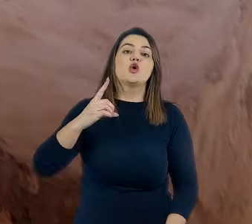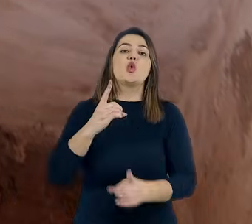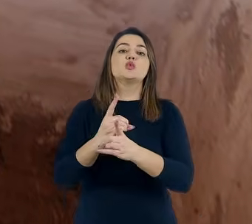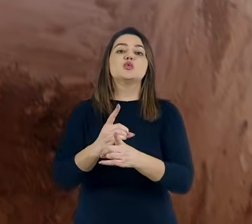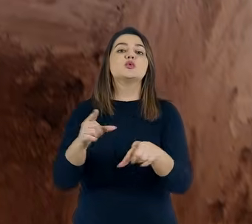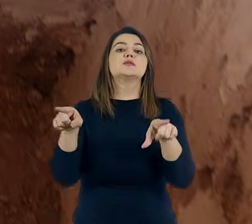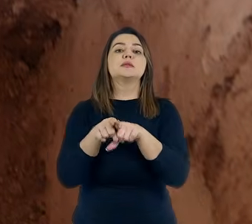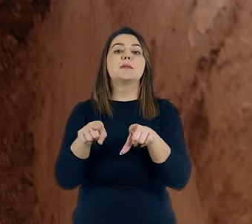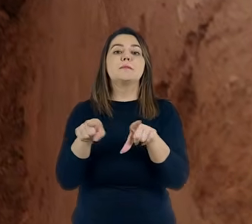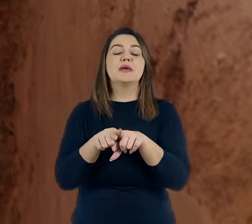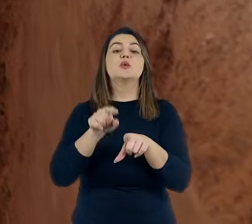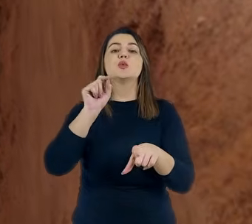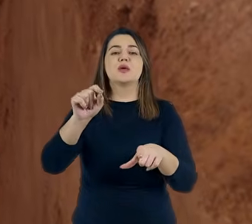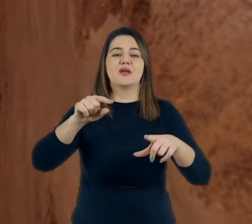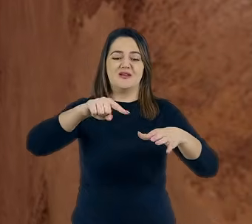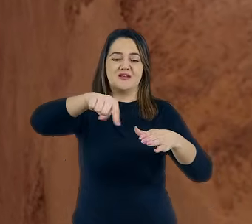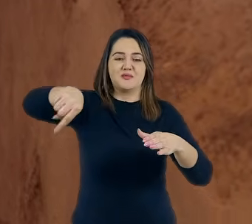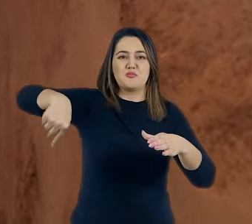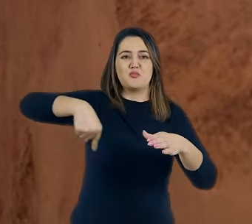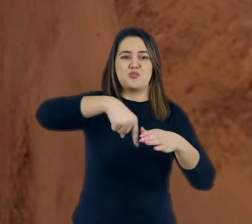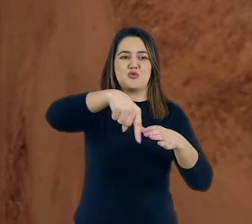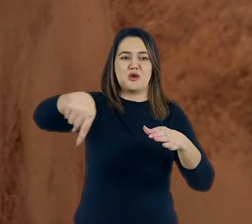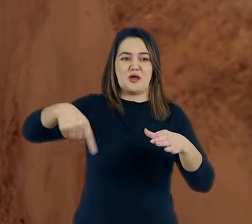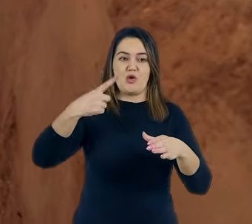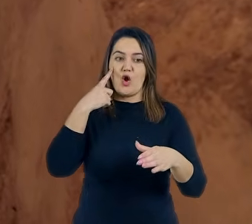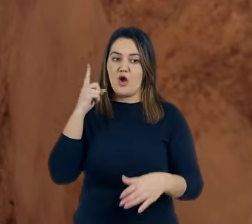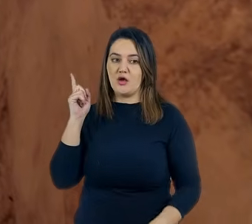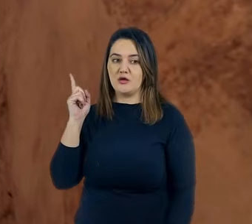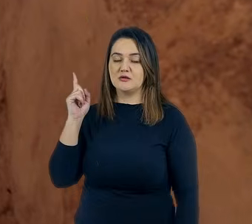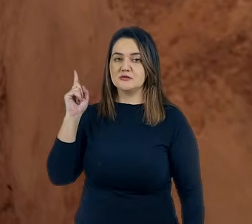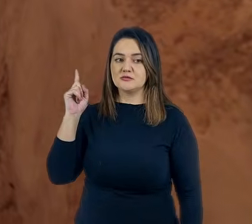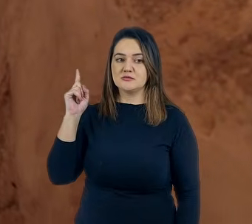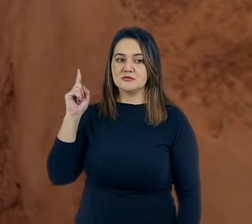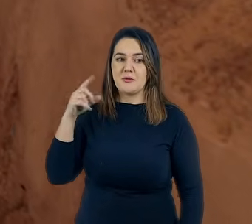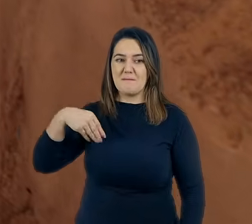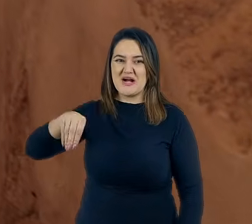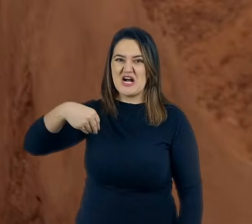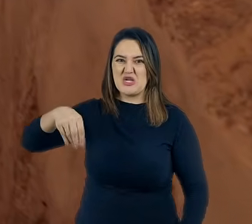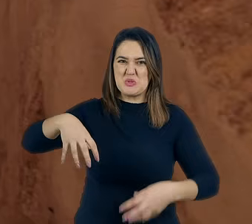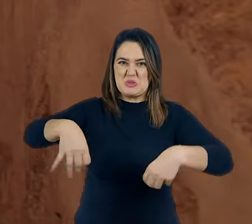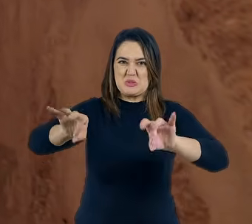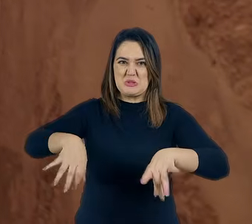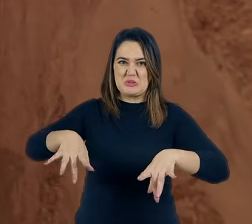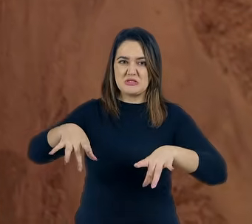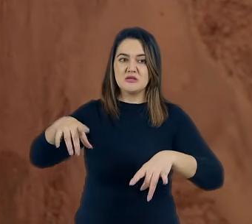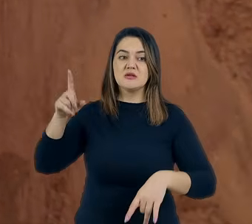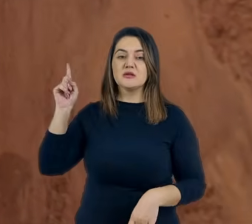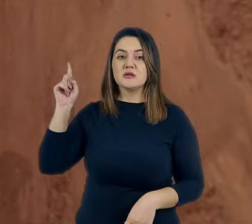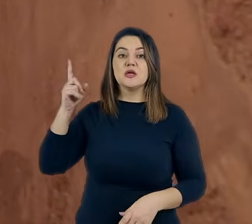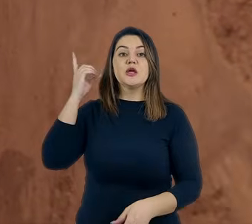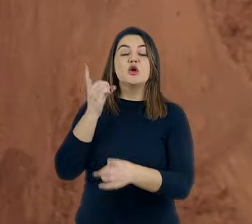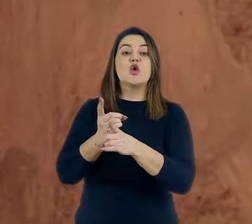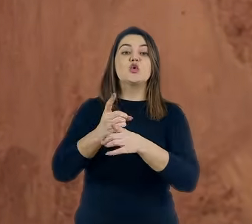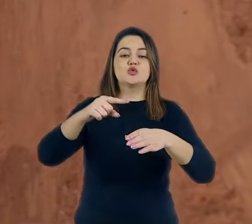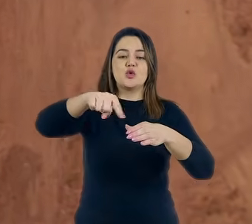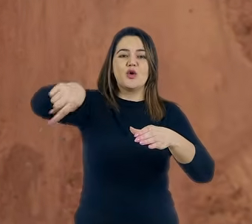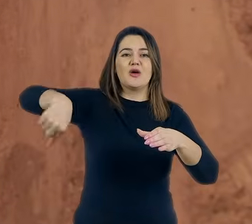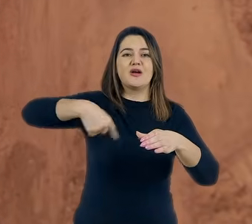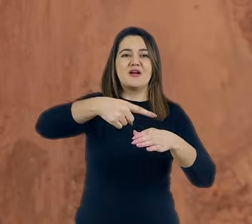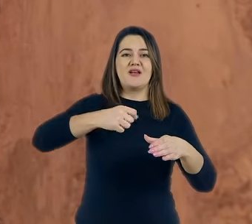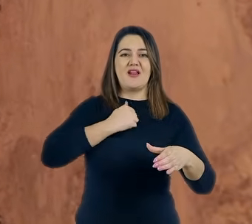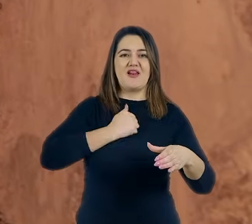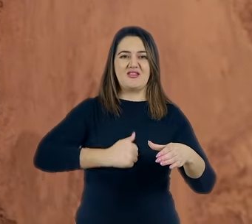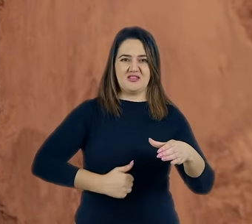estou, encontraram também uma latrina. Nesse exato lugar aqui, onde está esse pano aqui, eles encontraram uma